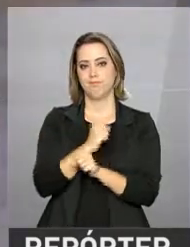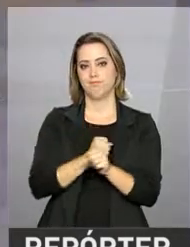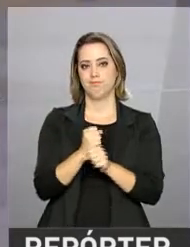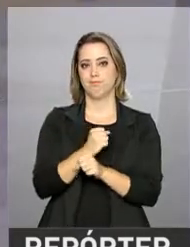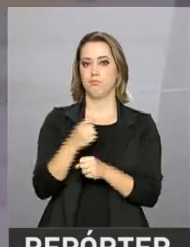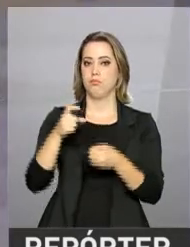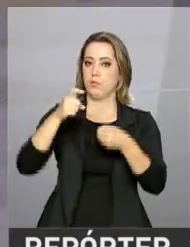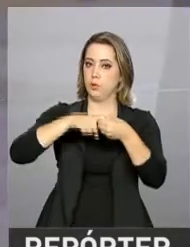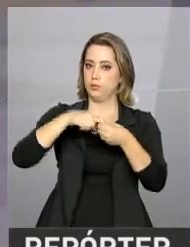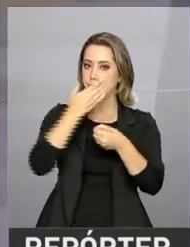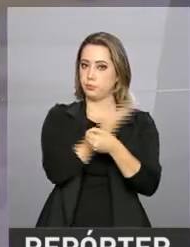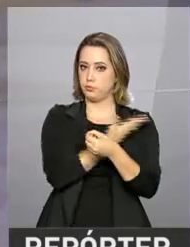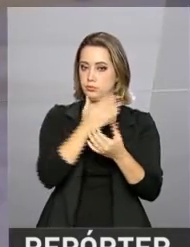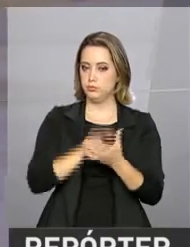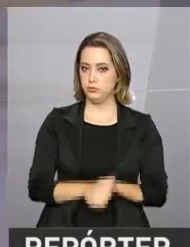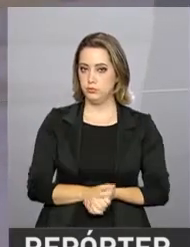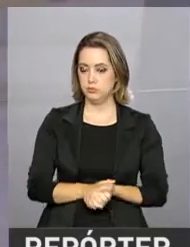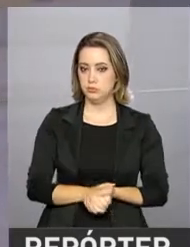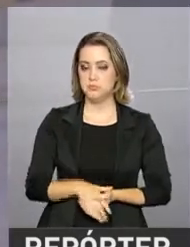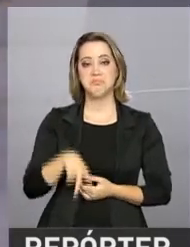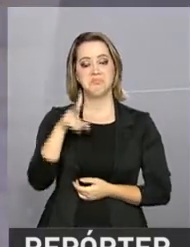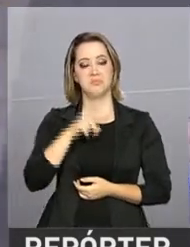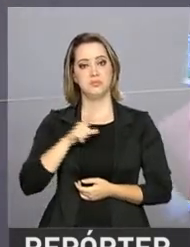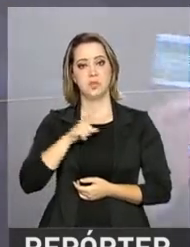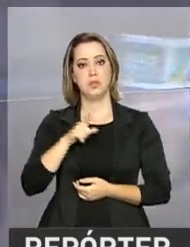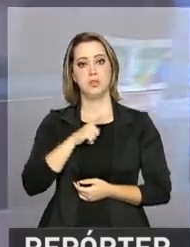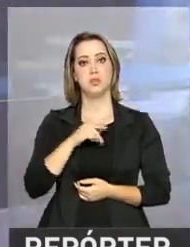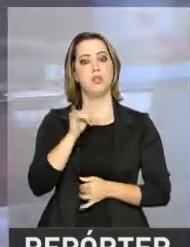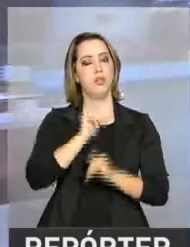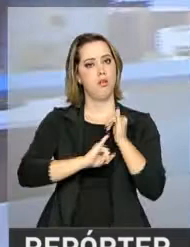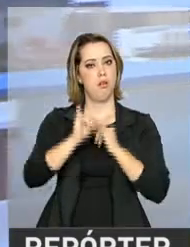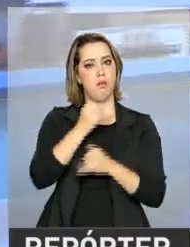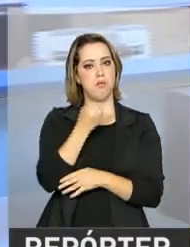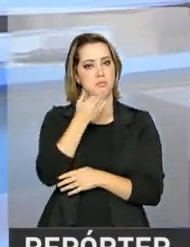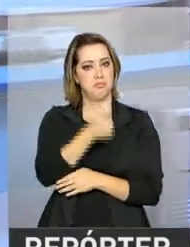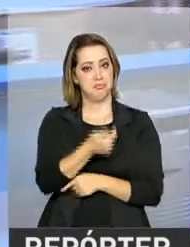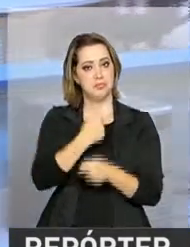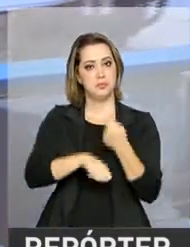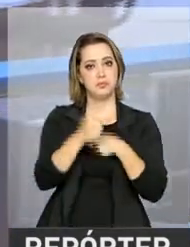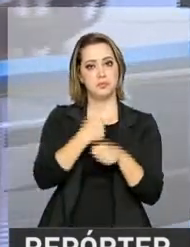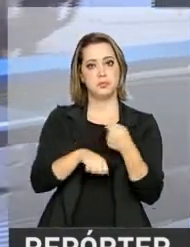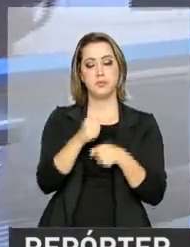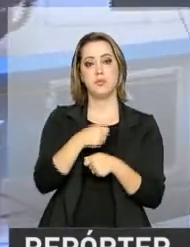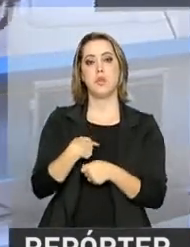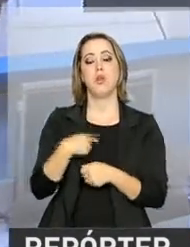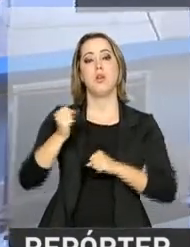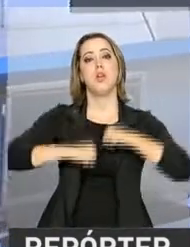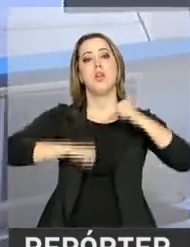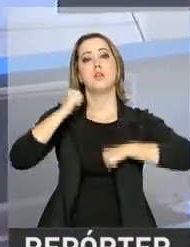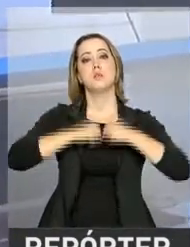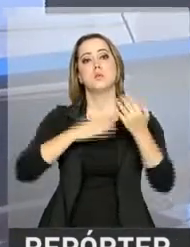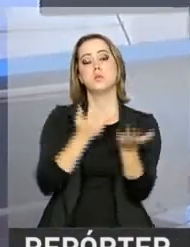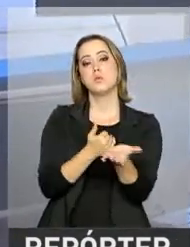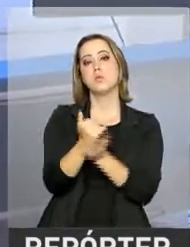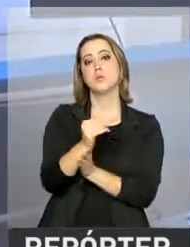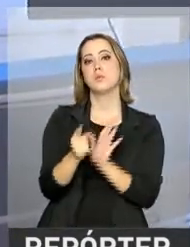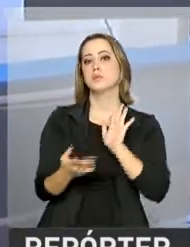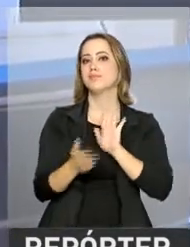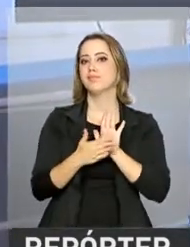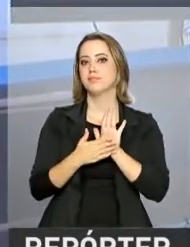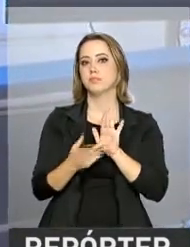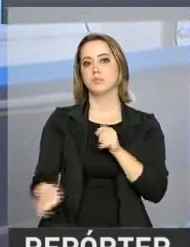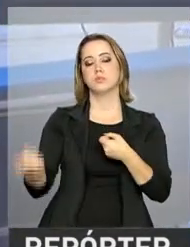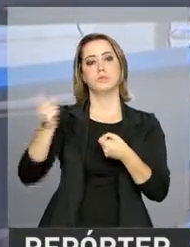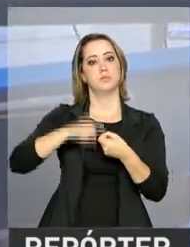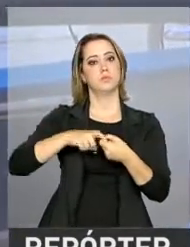no estúdio roberto obrigado paulo e olha tem mais notícia positiva na economia a indústria brasileira começa a apresentar sinais de recuperação